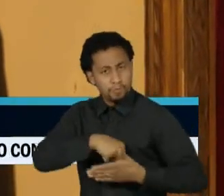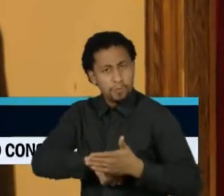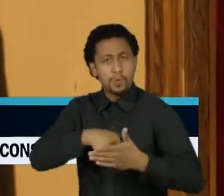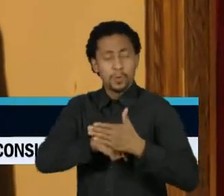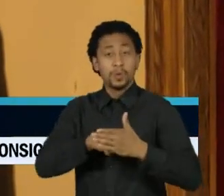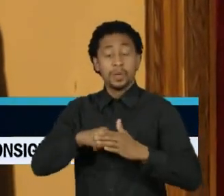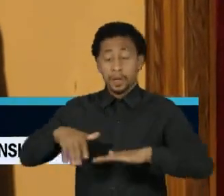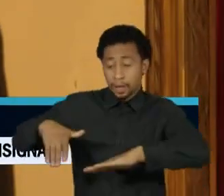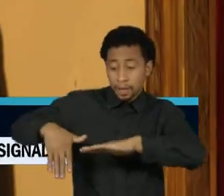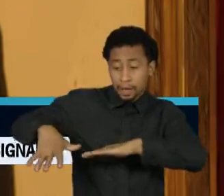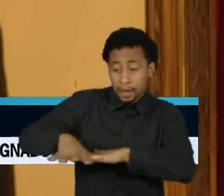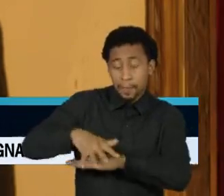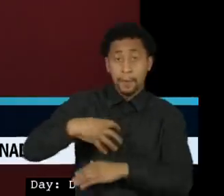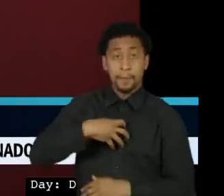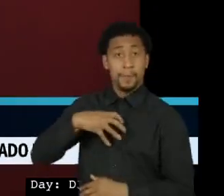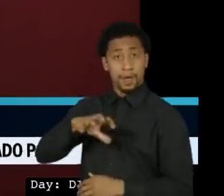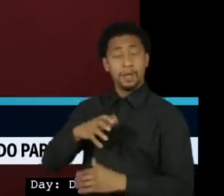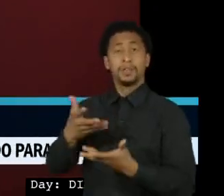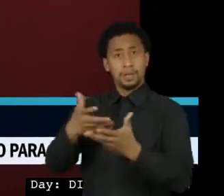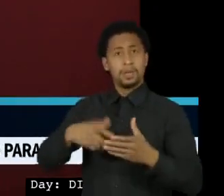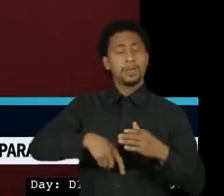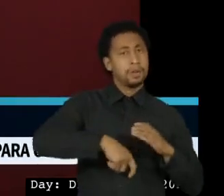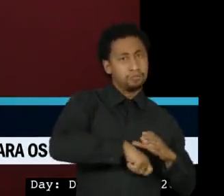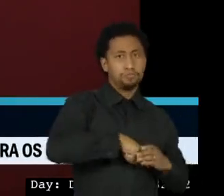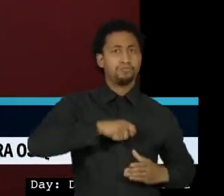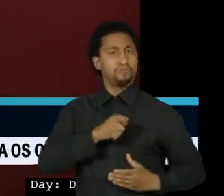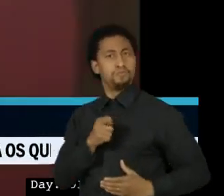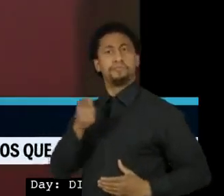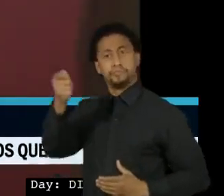pela manutenção da Independência